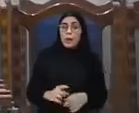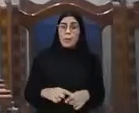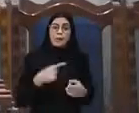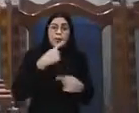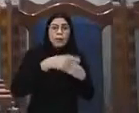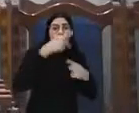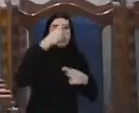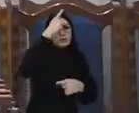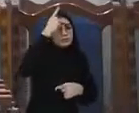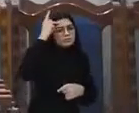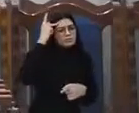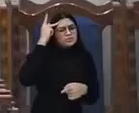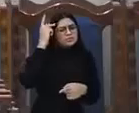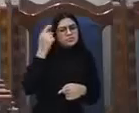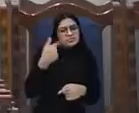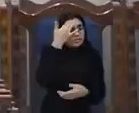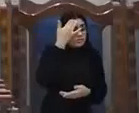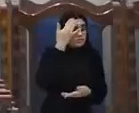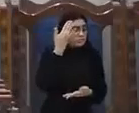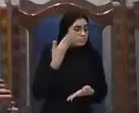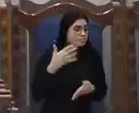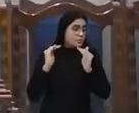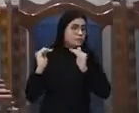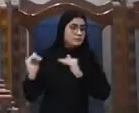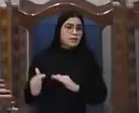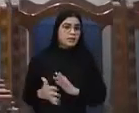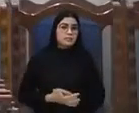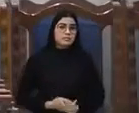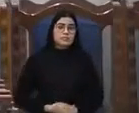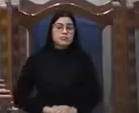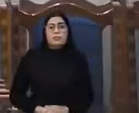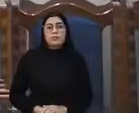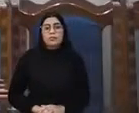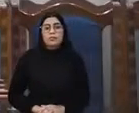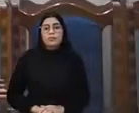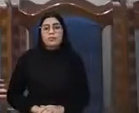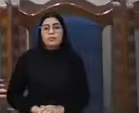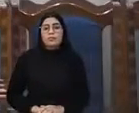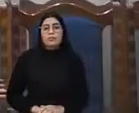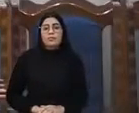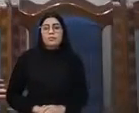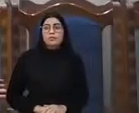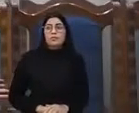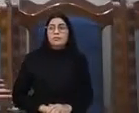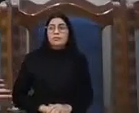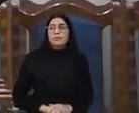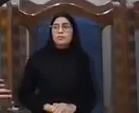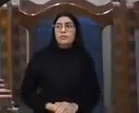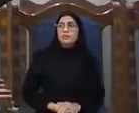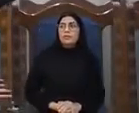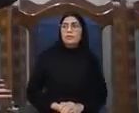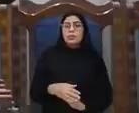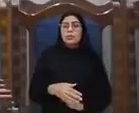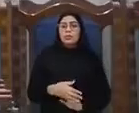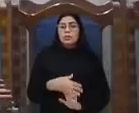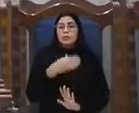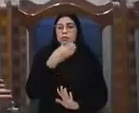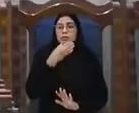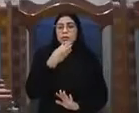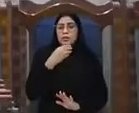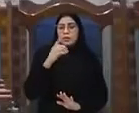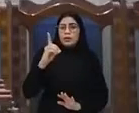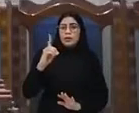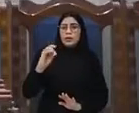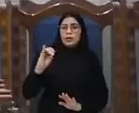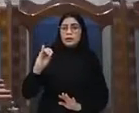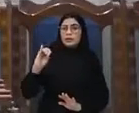outros creram. Aleluia. Entre os quais estava Dionísio, né? Um areopagita. Dionísio, diz a história, que tempo depois